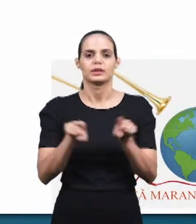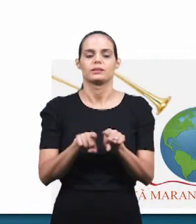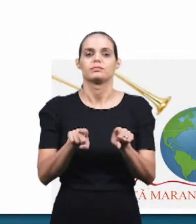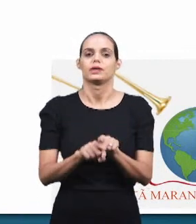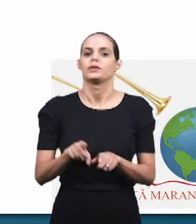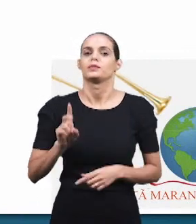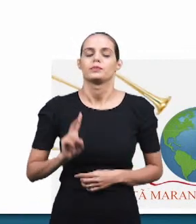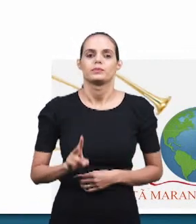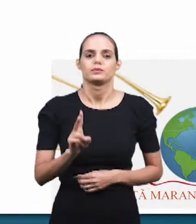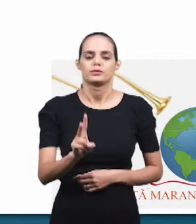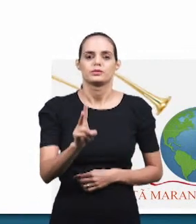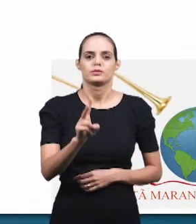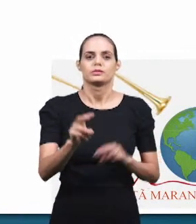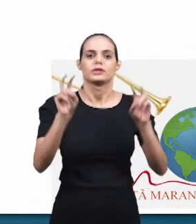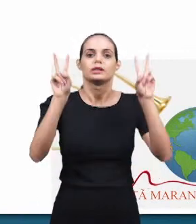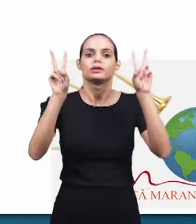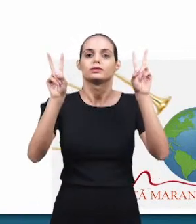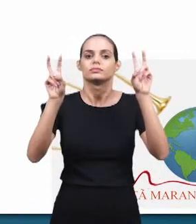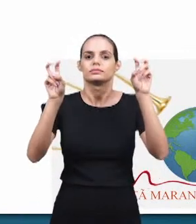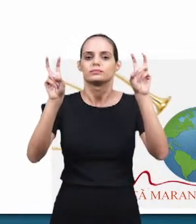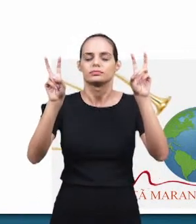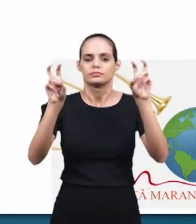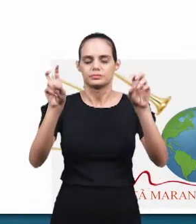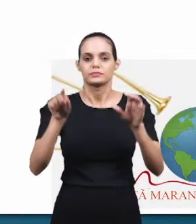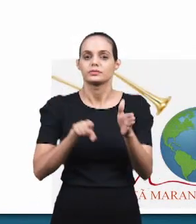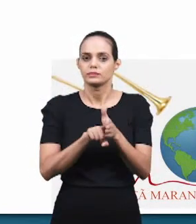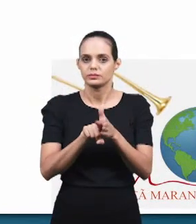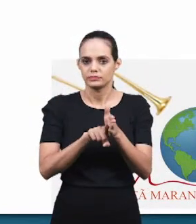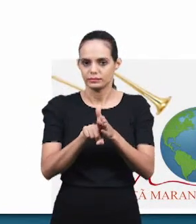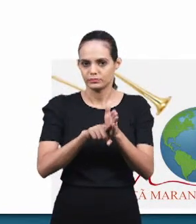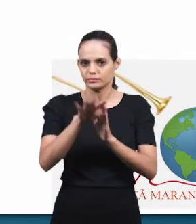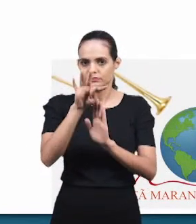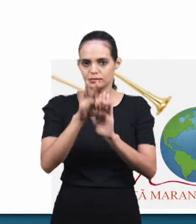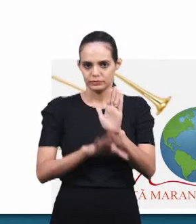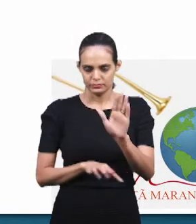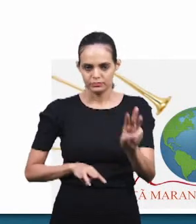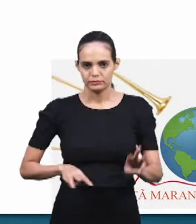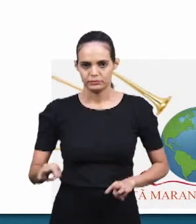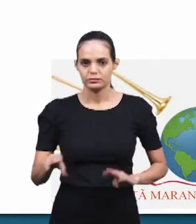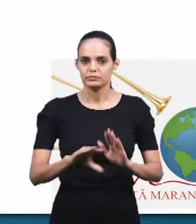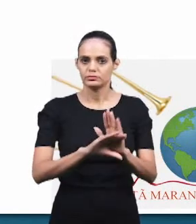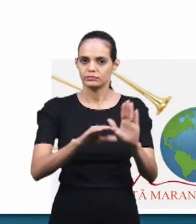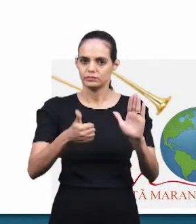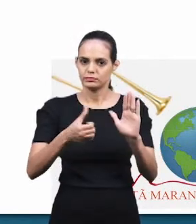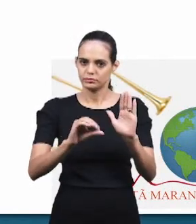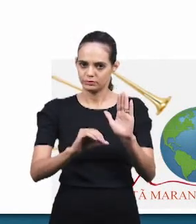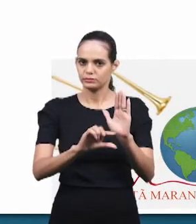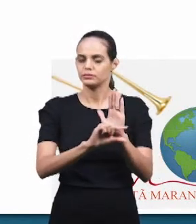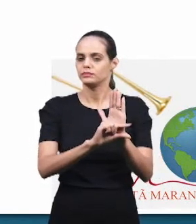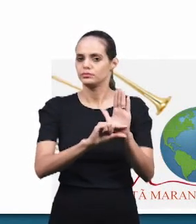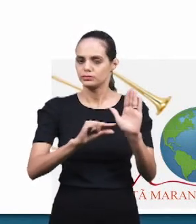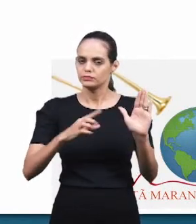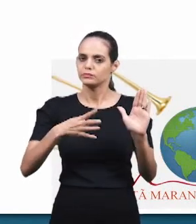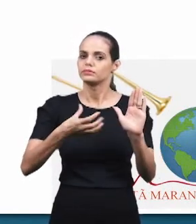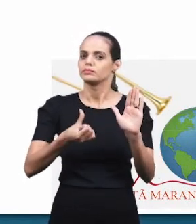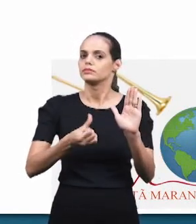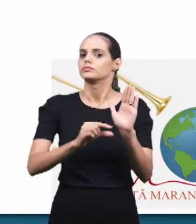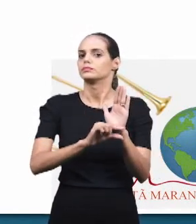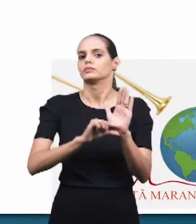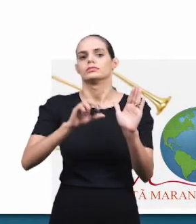mesmo assunto, examinando o texto de Marcos, capítulo 10, versos 46 a 52. Responda. Quarta